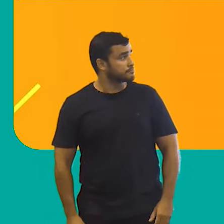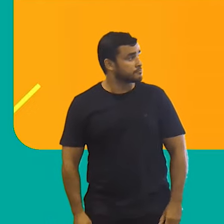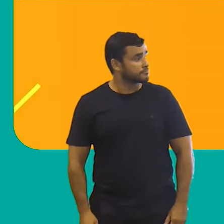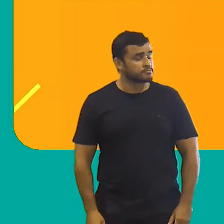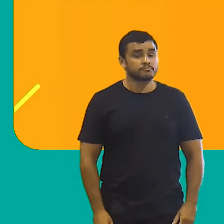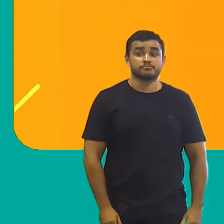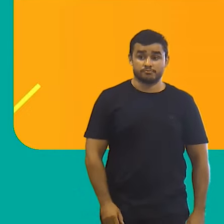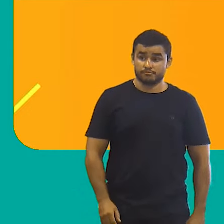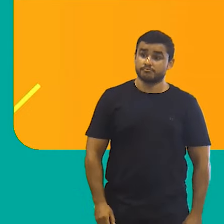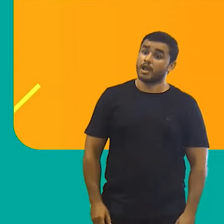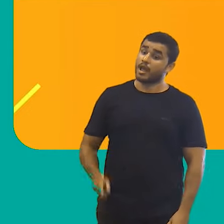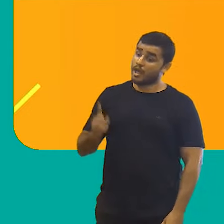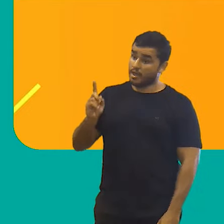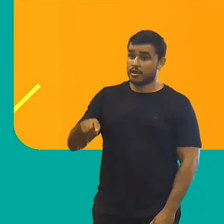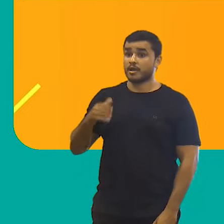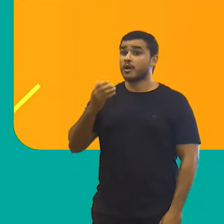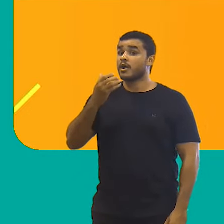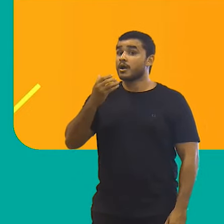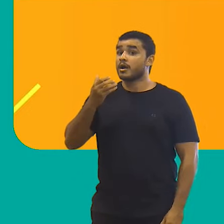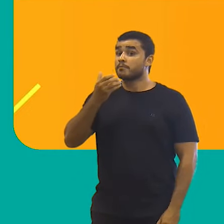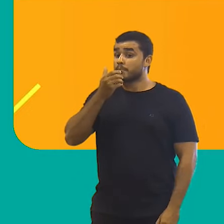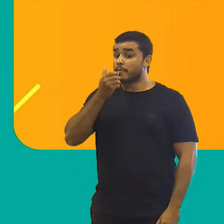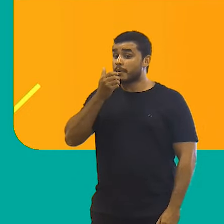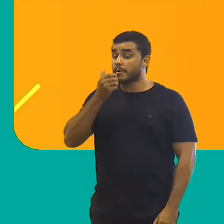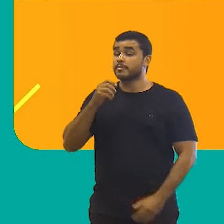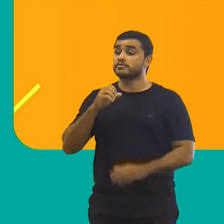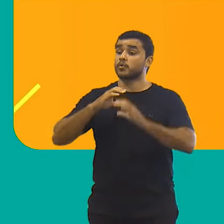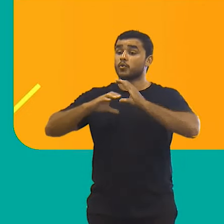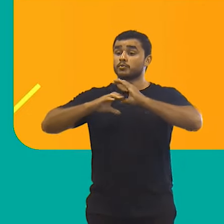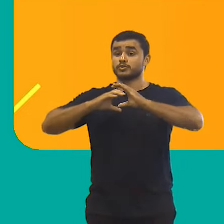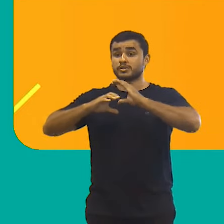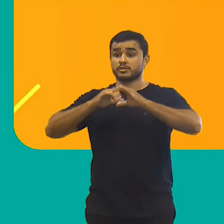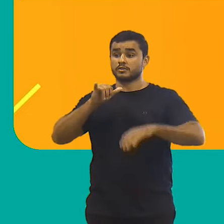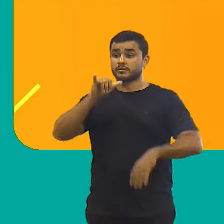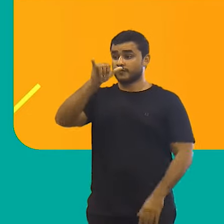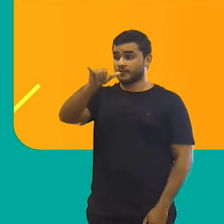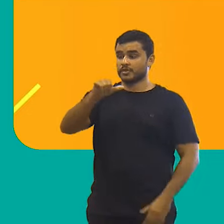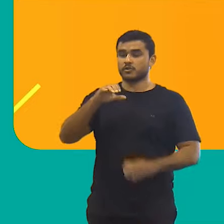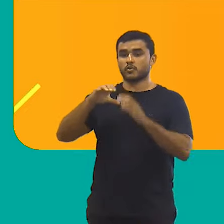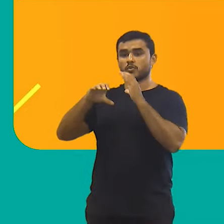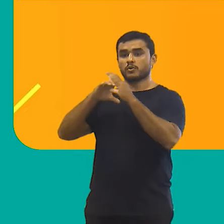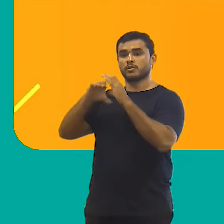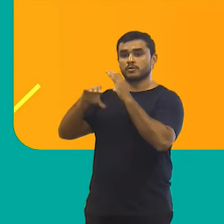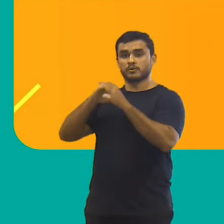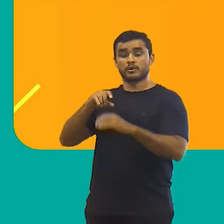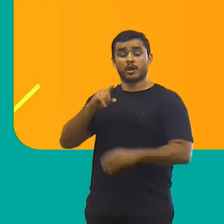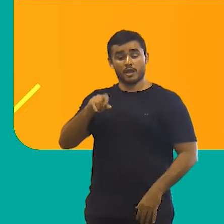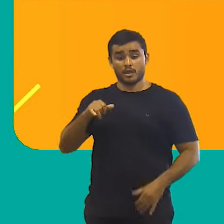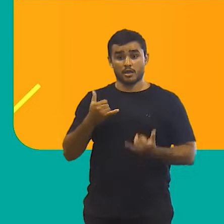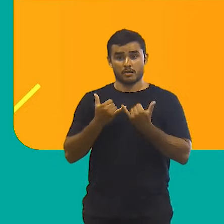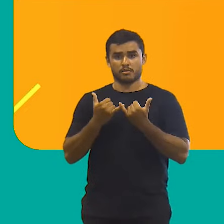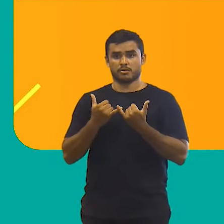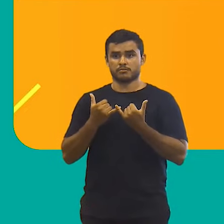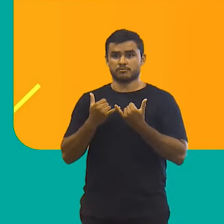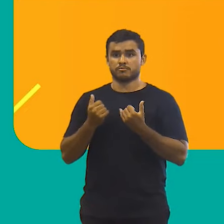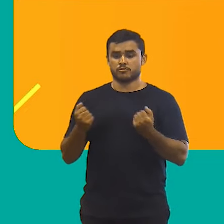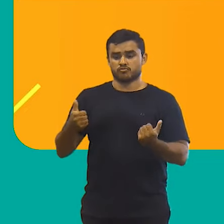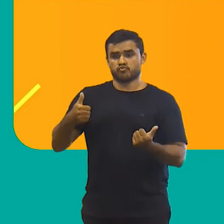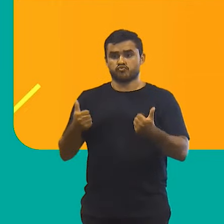Onde? Nas comunicações via rádio dos pilotos com